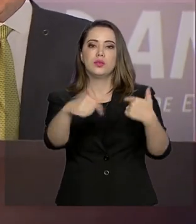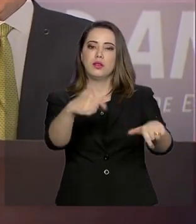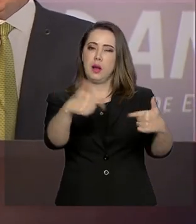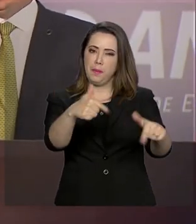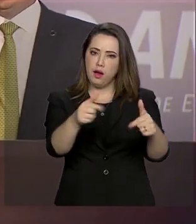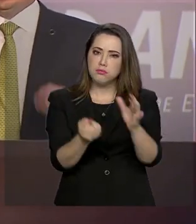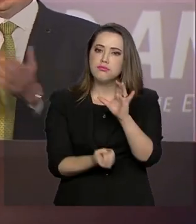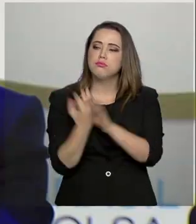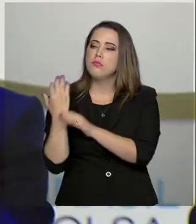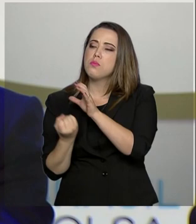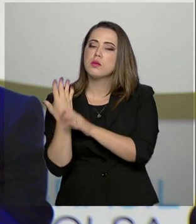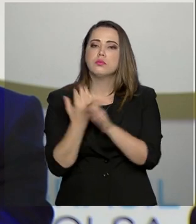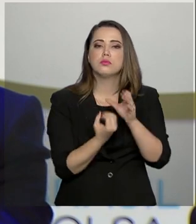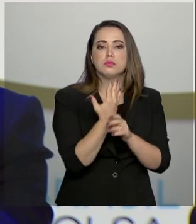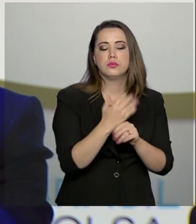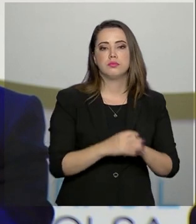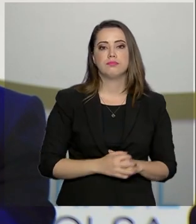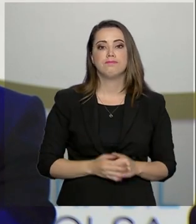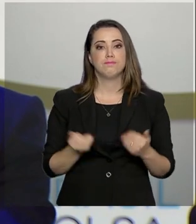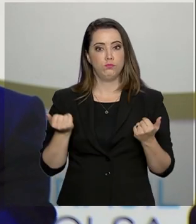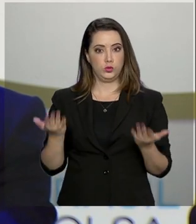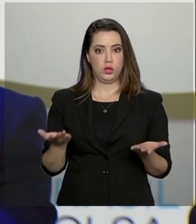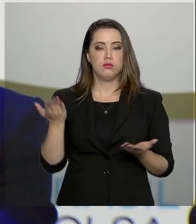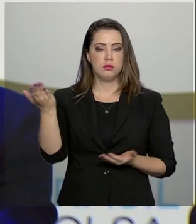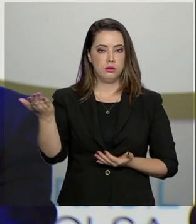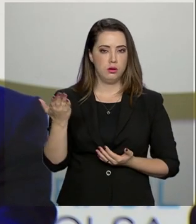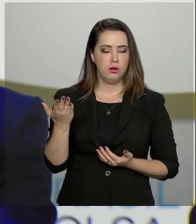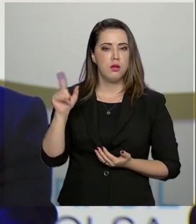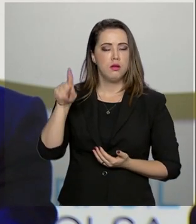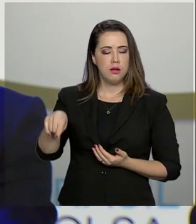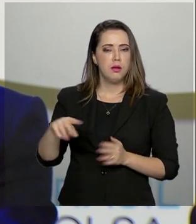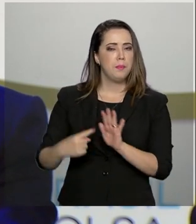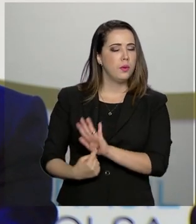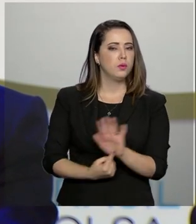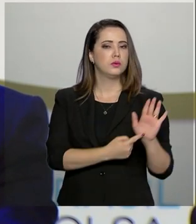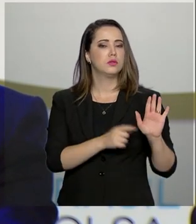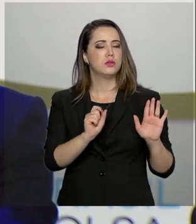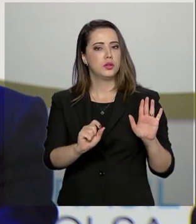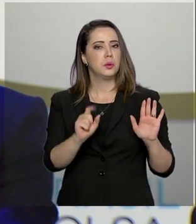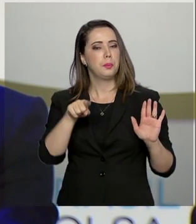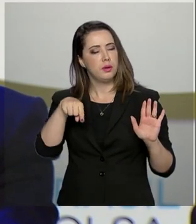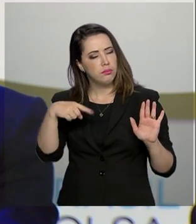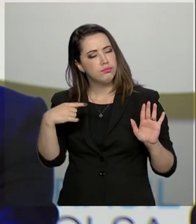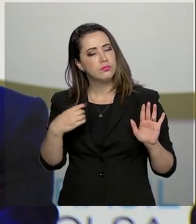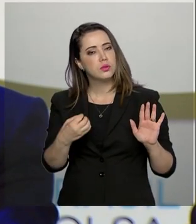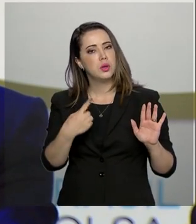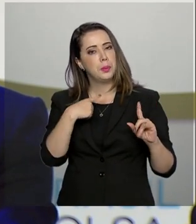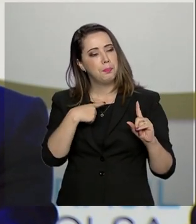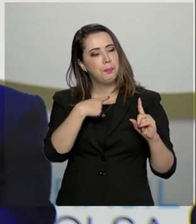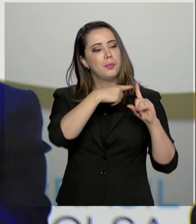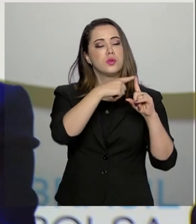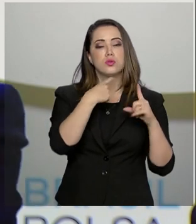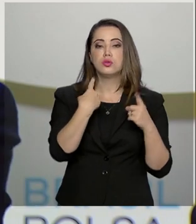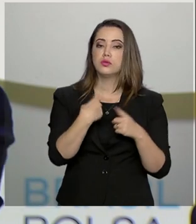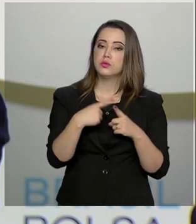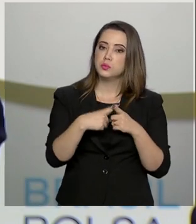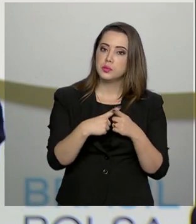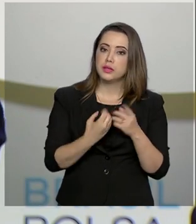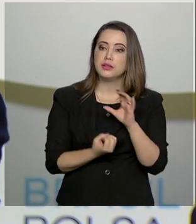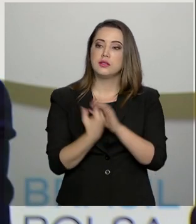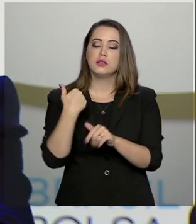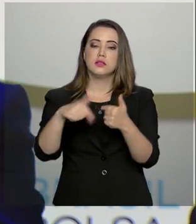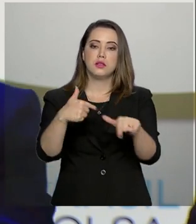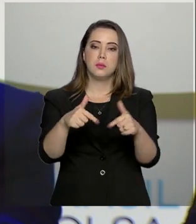gerados no setor. Isso aí é um sinal não só positivo no sentido do